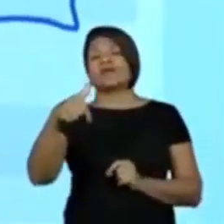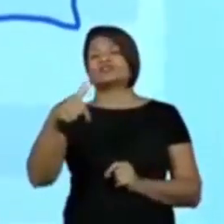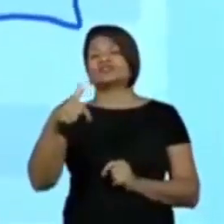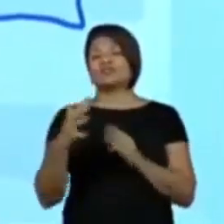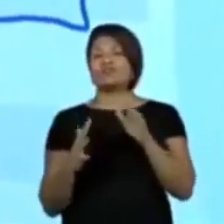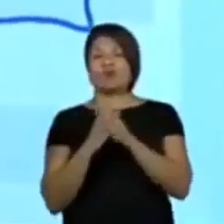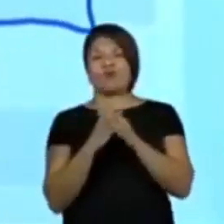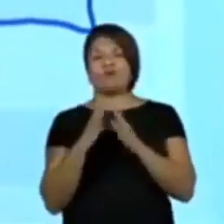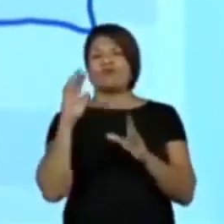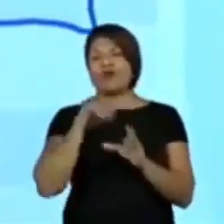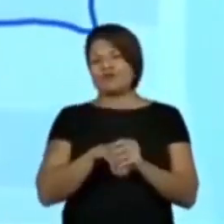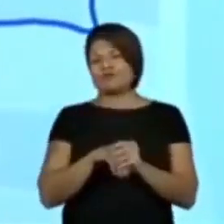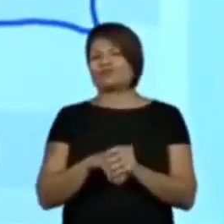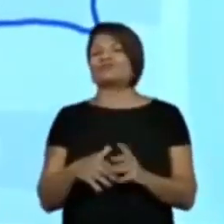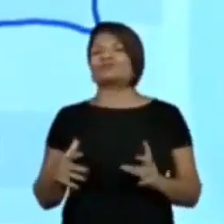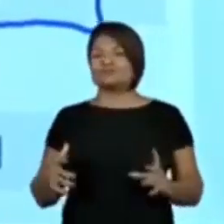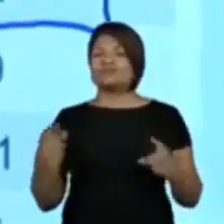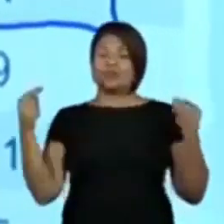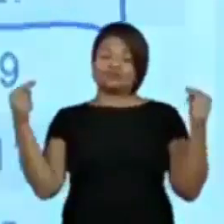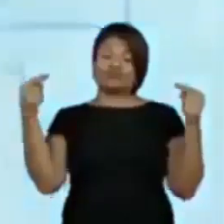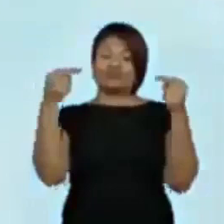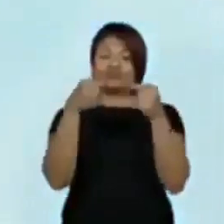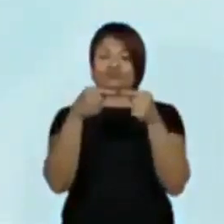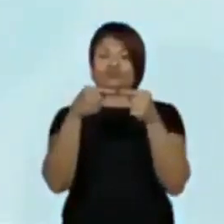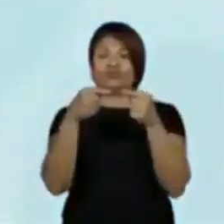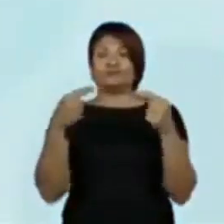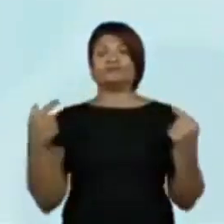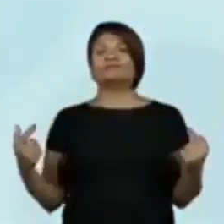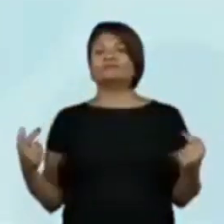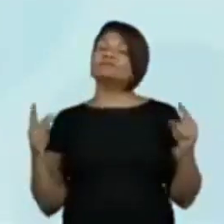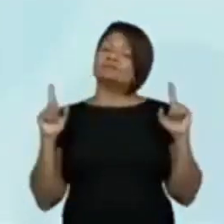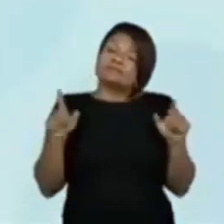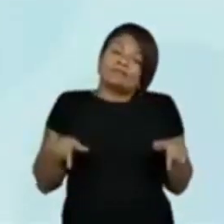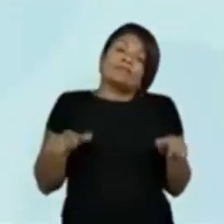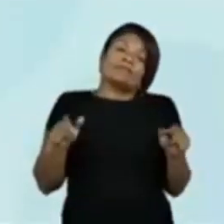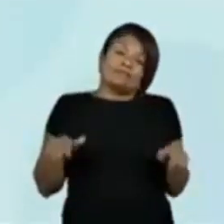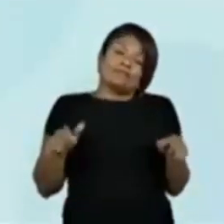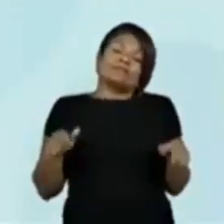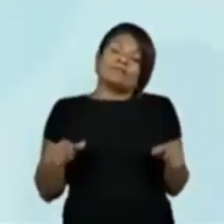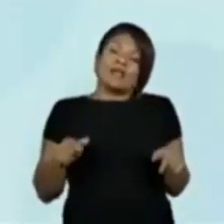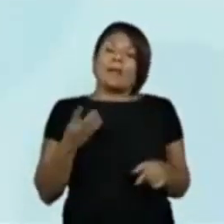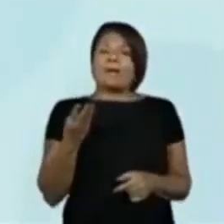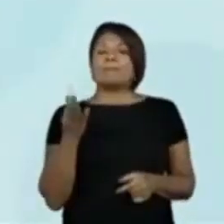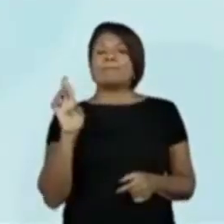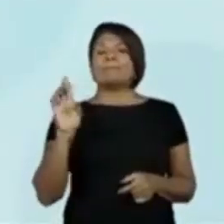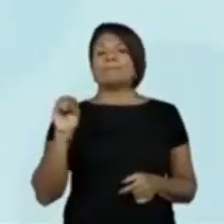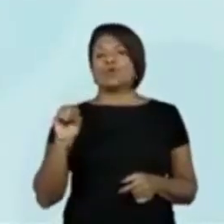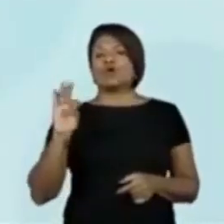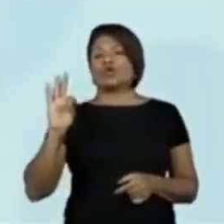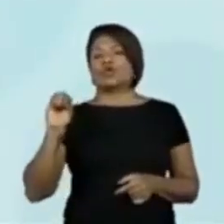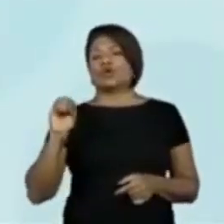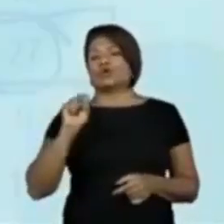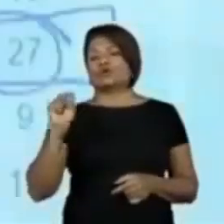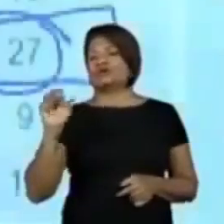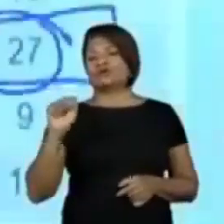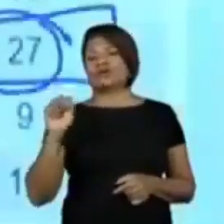27. Portanto, cruzando a minha linha com a coluna, eu